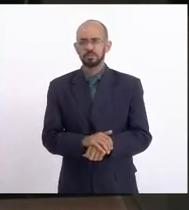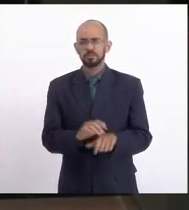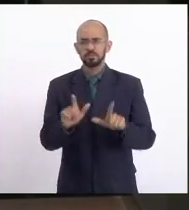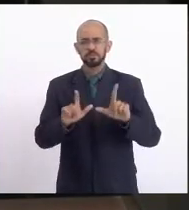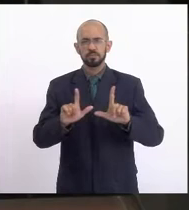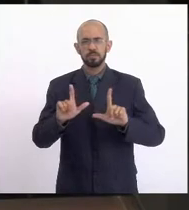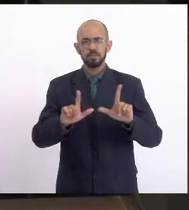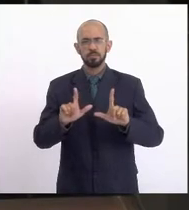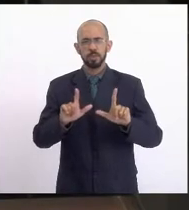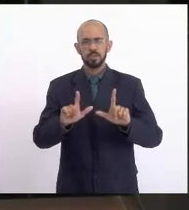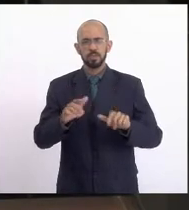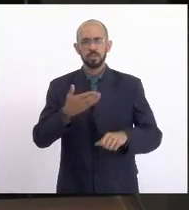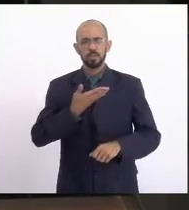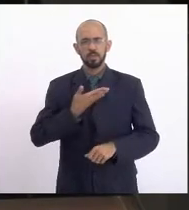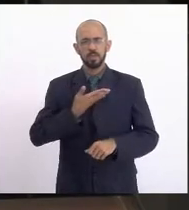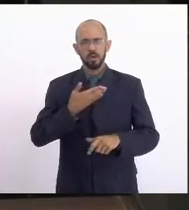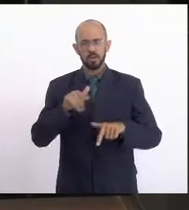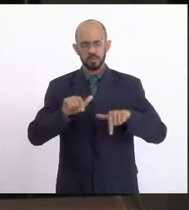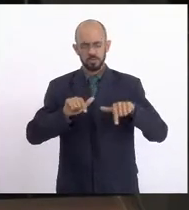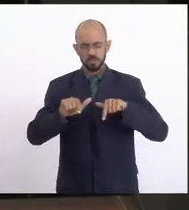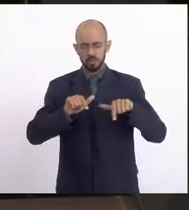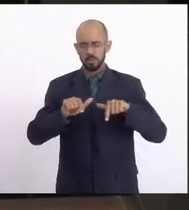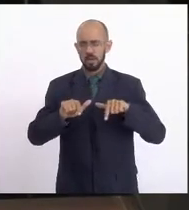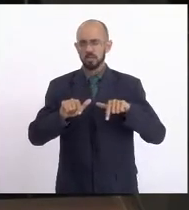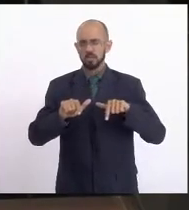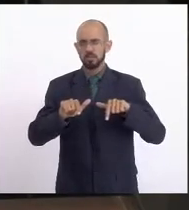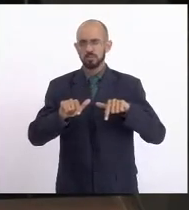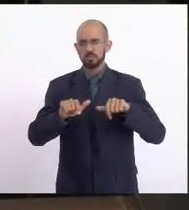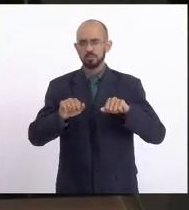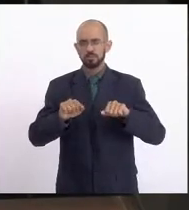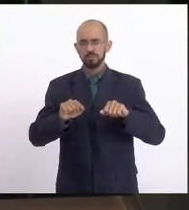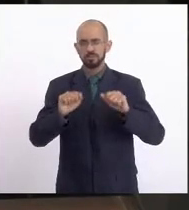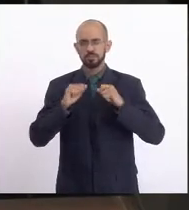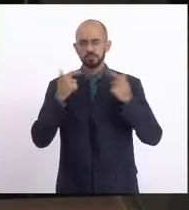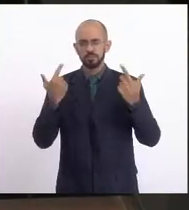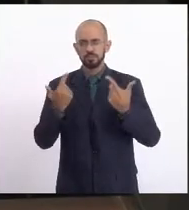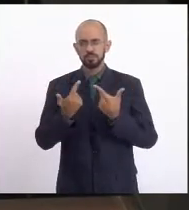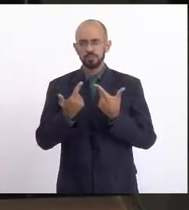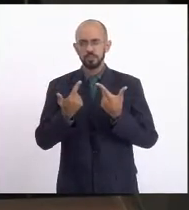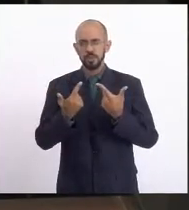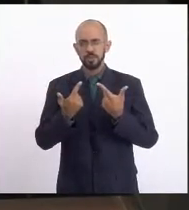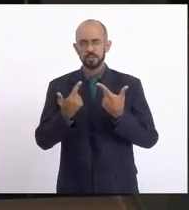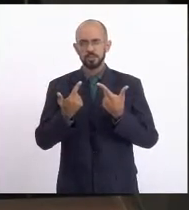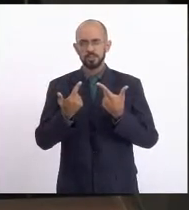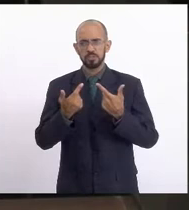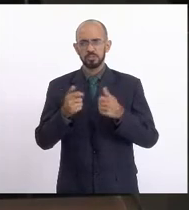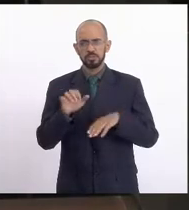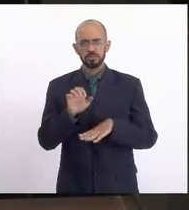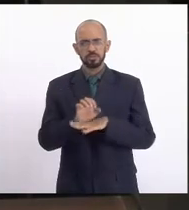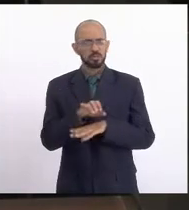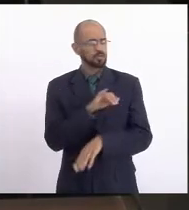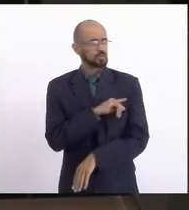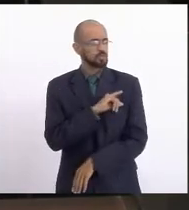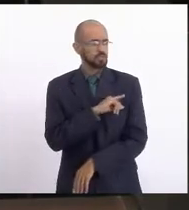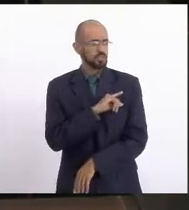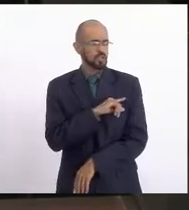imprensa e colegas de trabalho da Assembleia Legislativa do Estado do Rio de